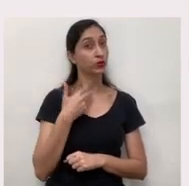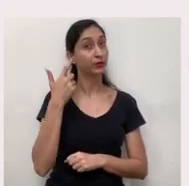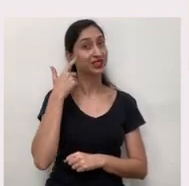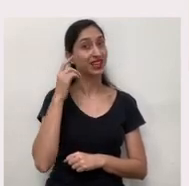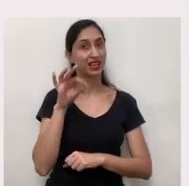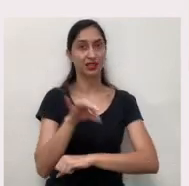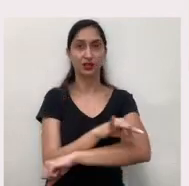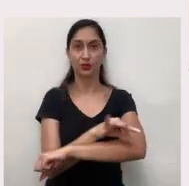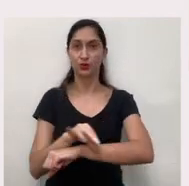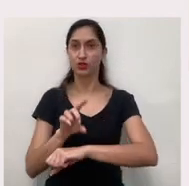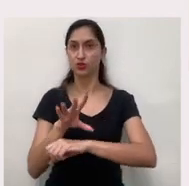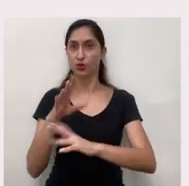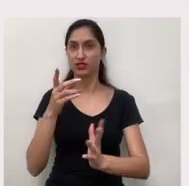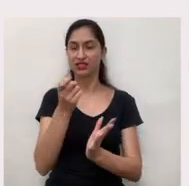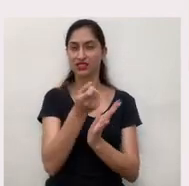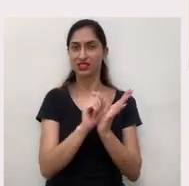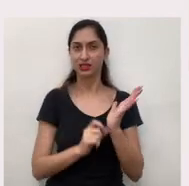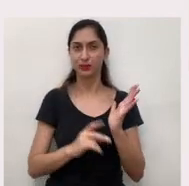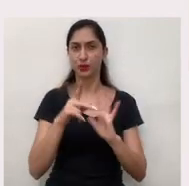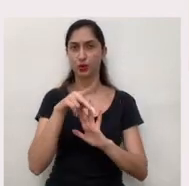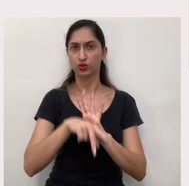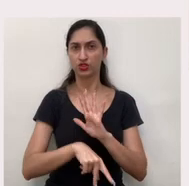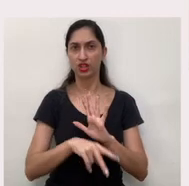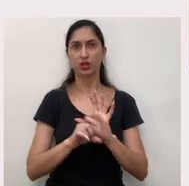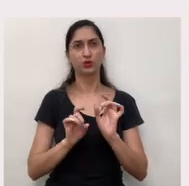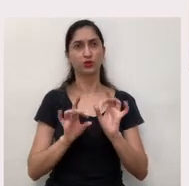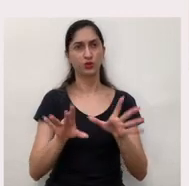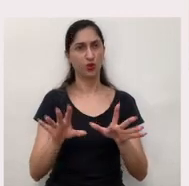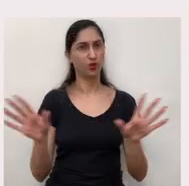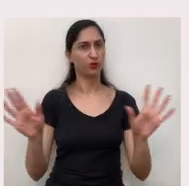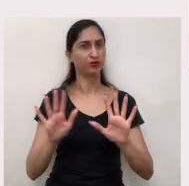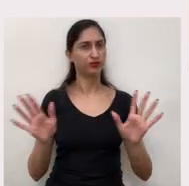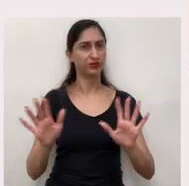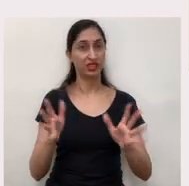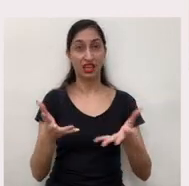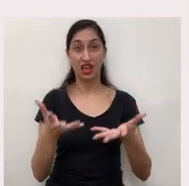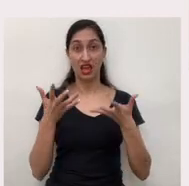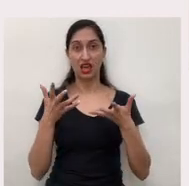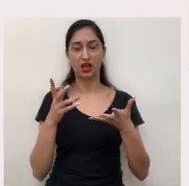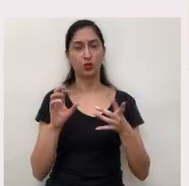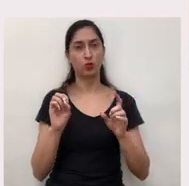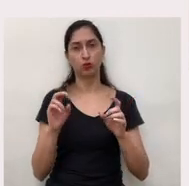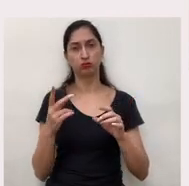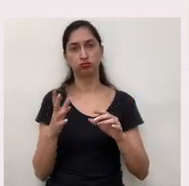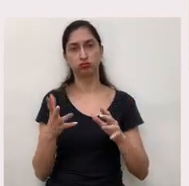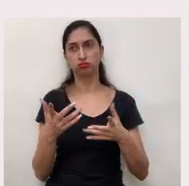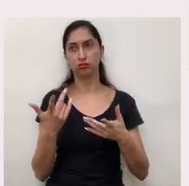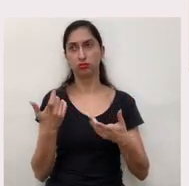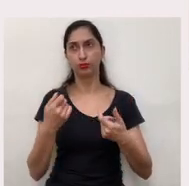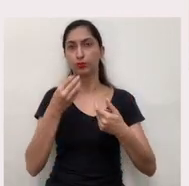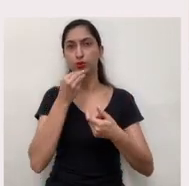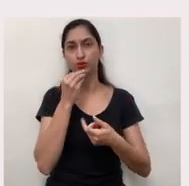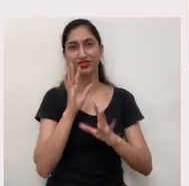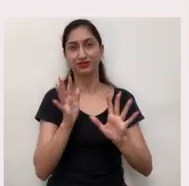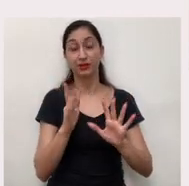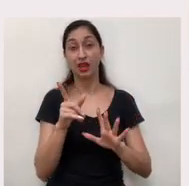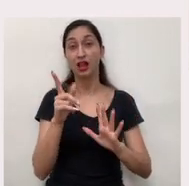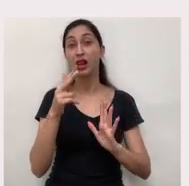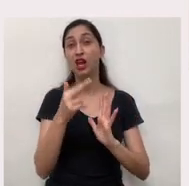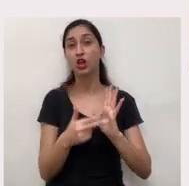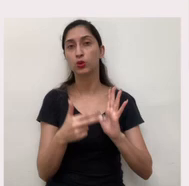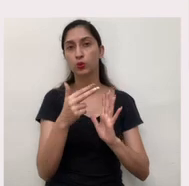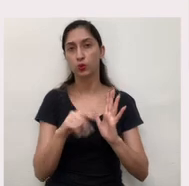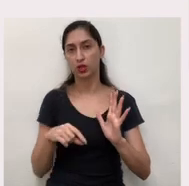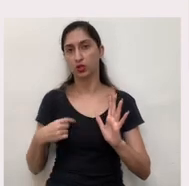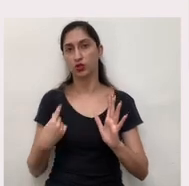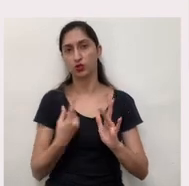apenas como escrita, né? Esse projeto, aquilo que a arquitetura quer ser ou deveria ser, mas como a leitura que